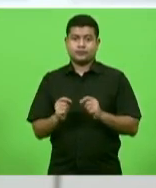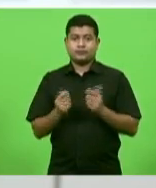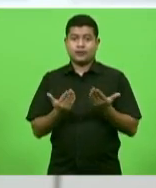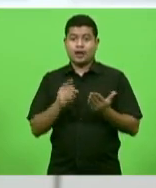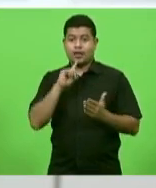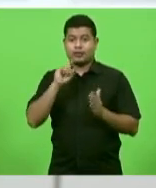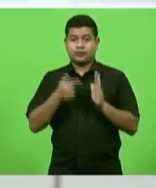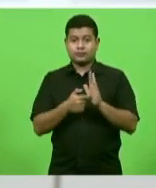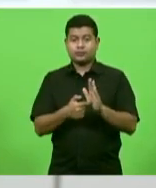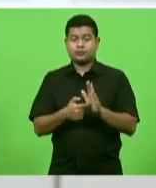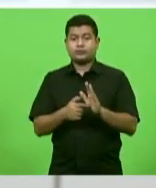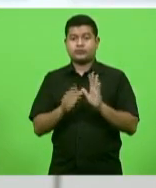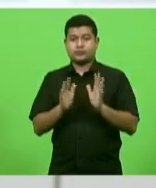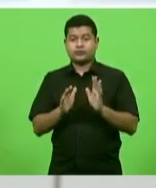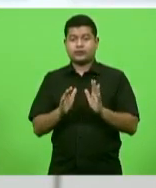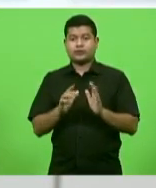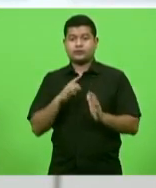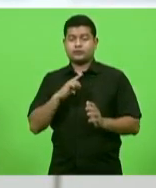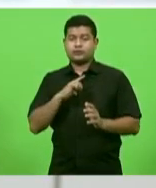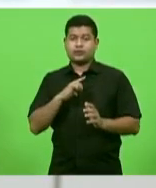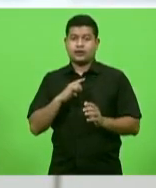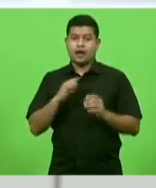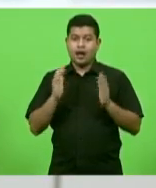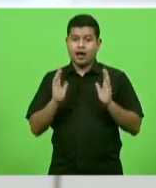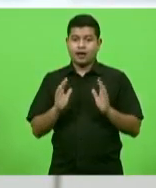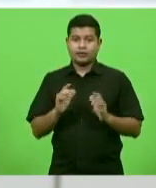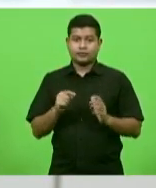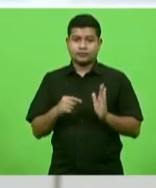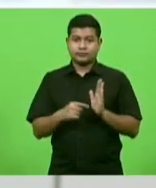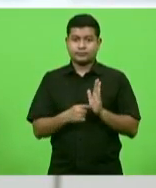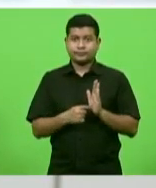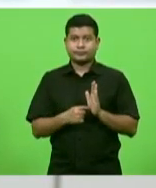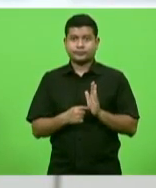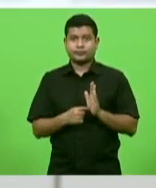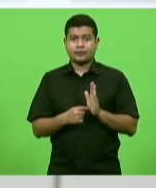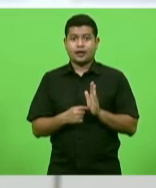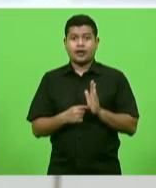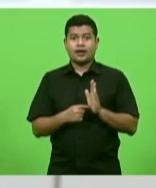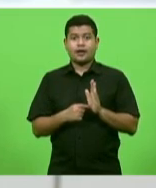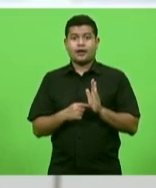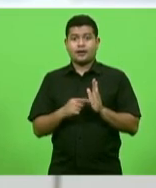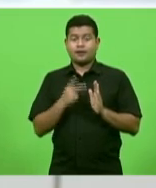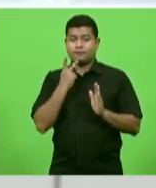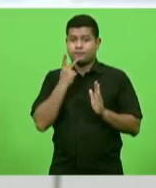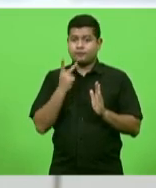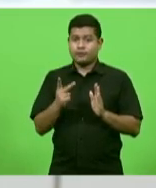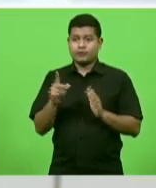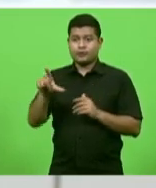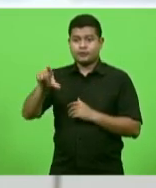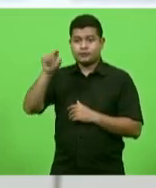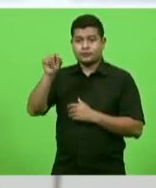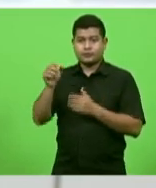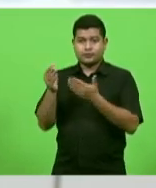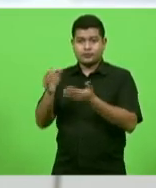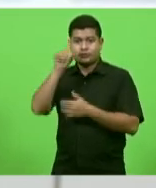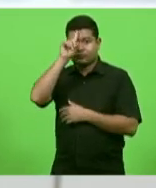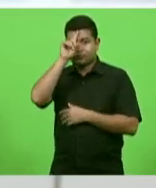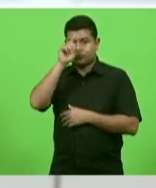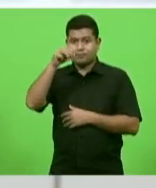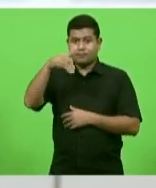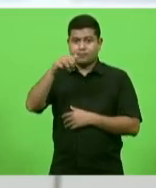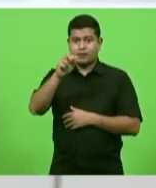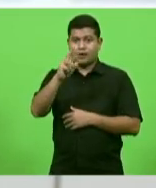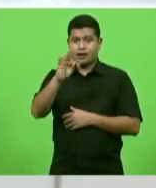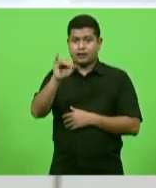estabelecidas eu não sentisse nada aqui mas na afirmação de que a escolha do hospital Mahatma Gandhi